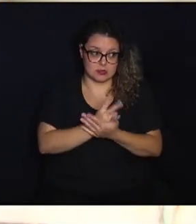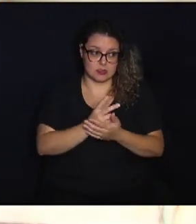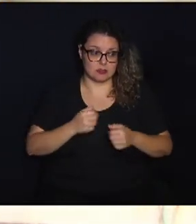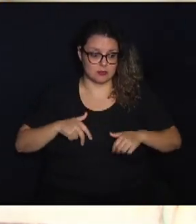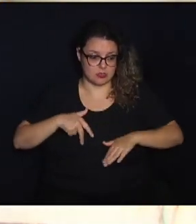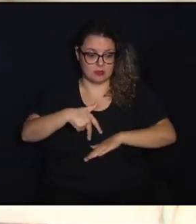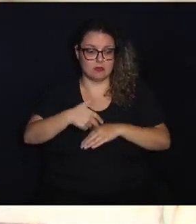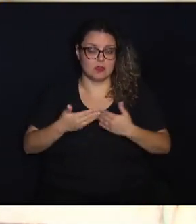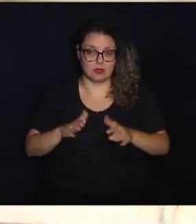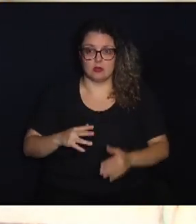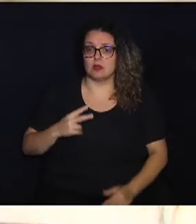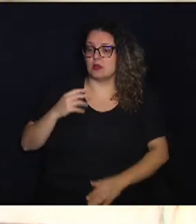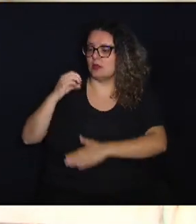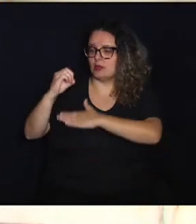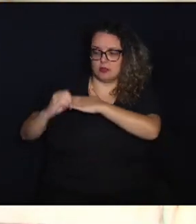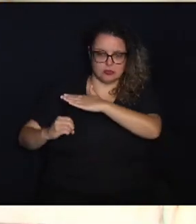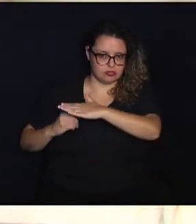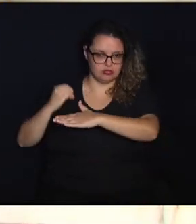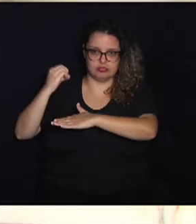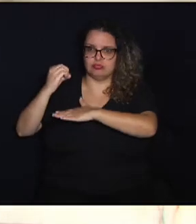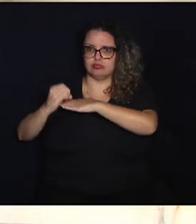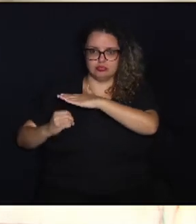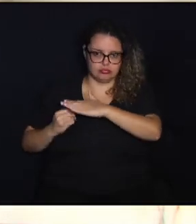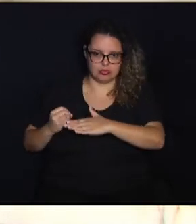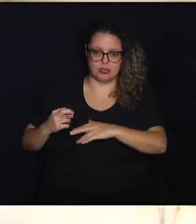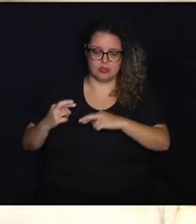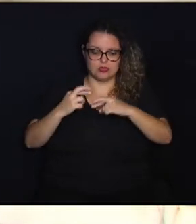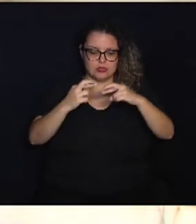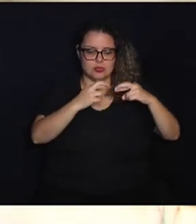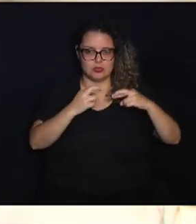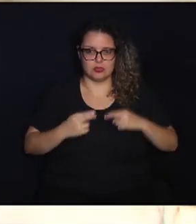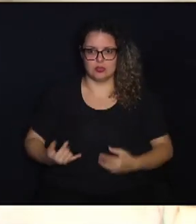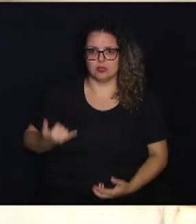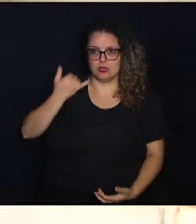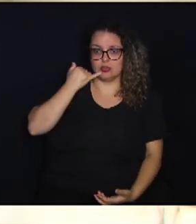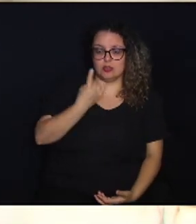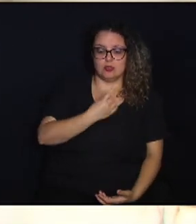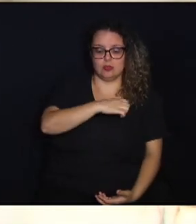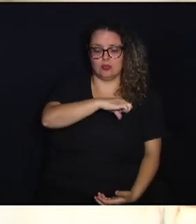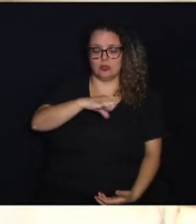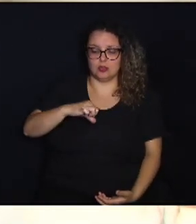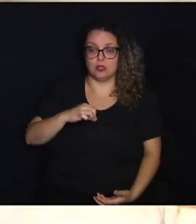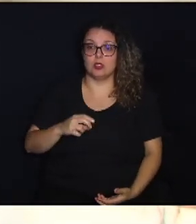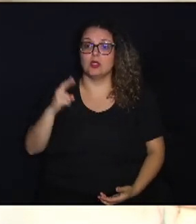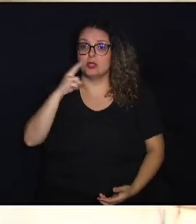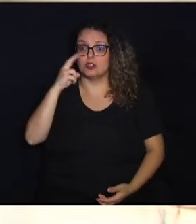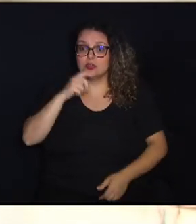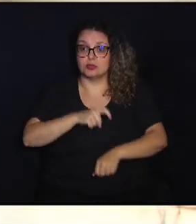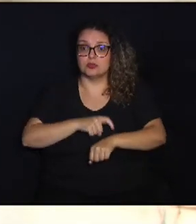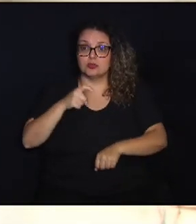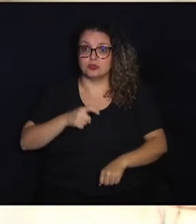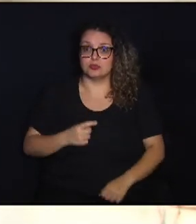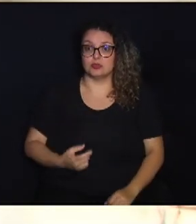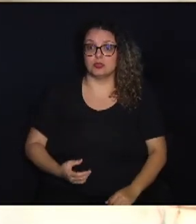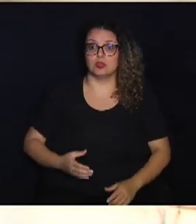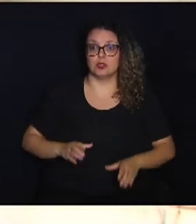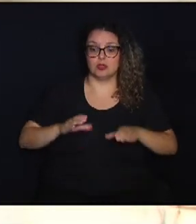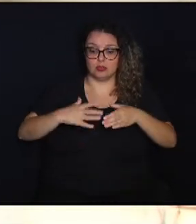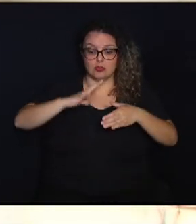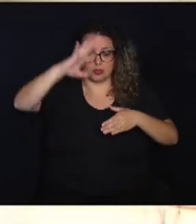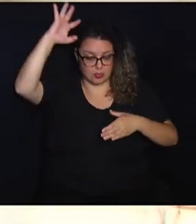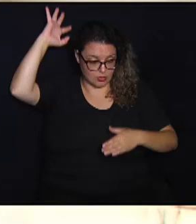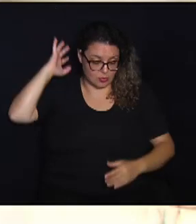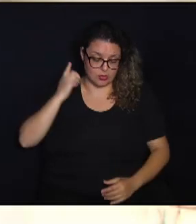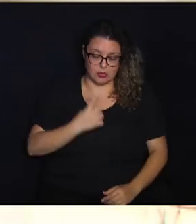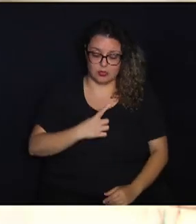disposição. 24 horas, em casos de vistorias é o telefone 199, em casos de emergência é o telefone do Corpo de Bombeiros